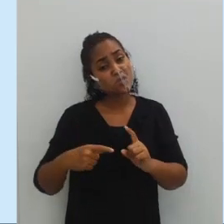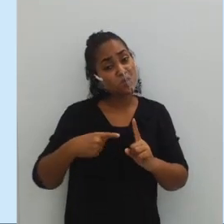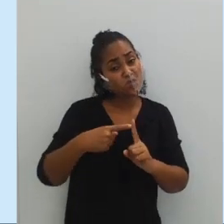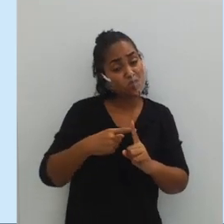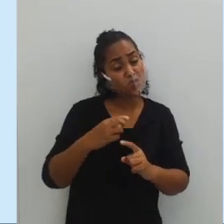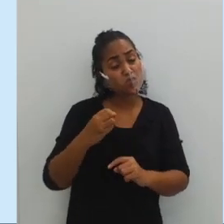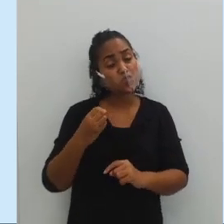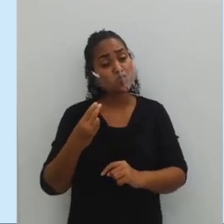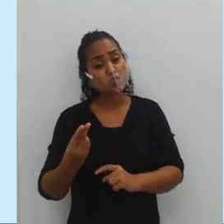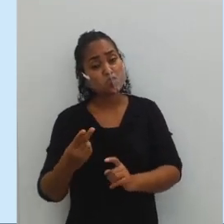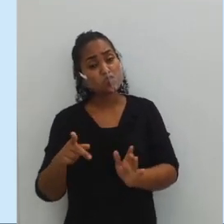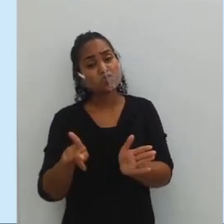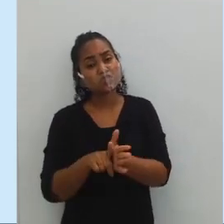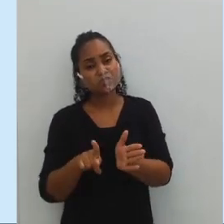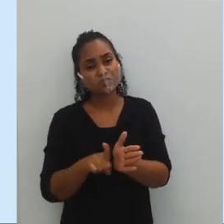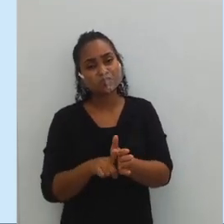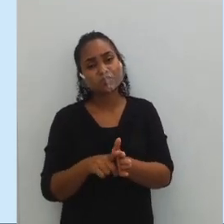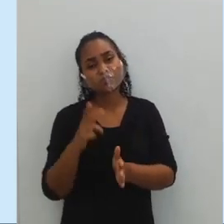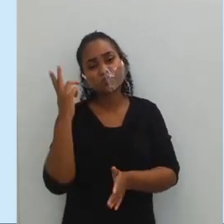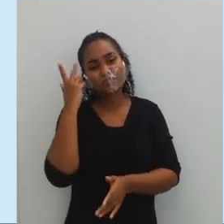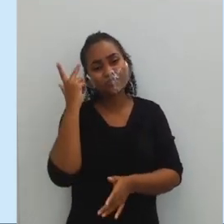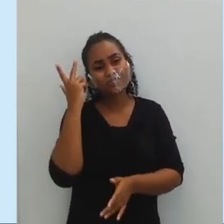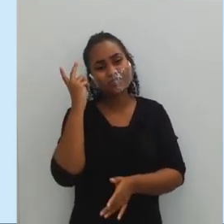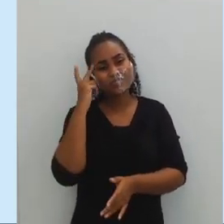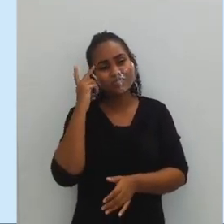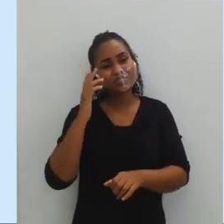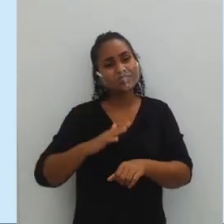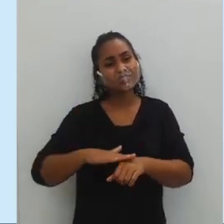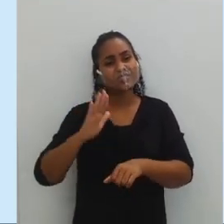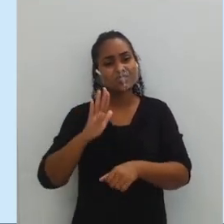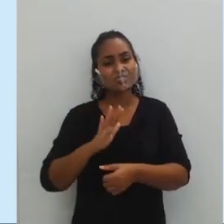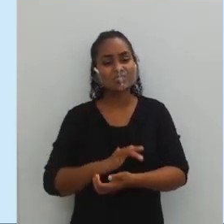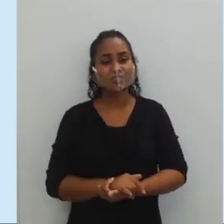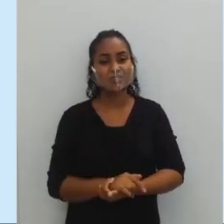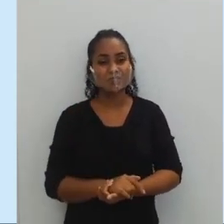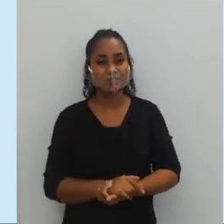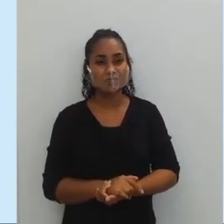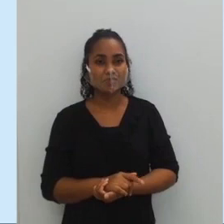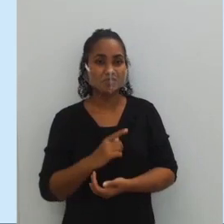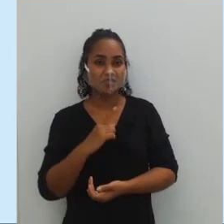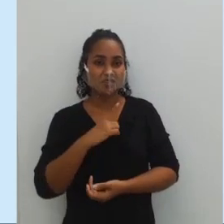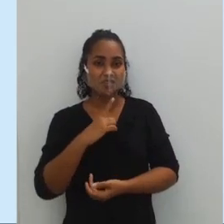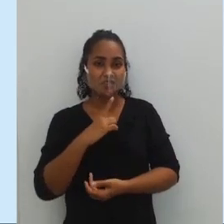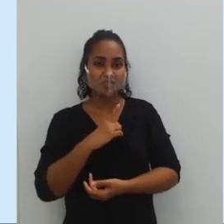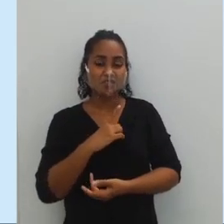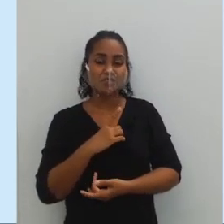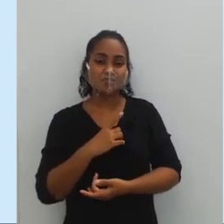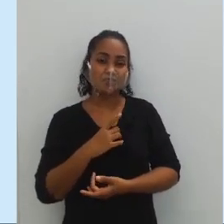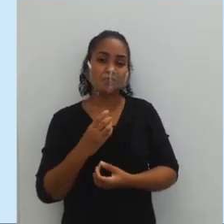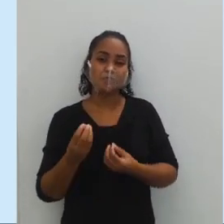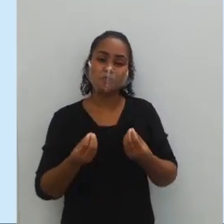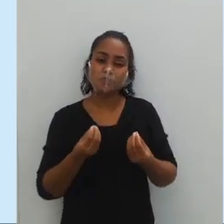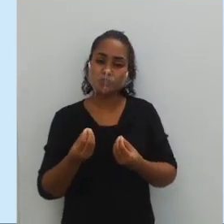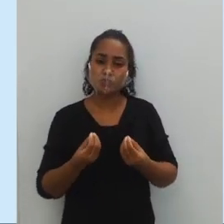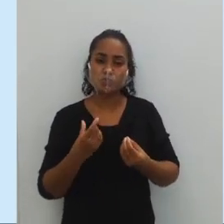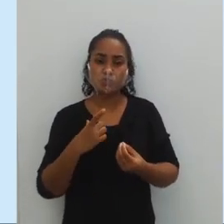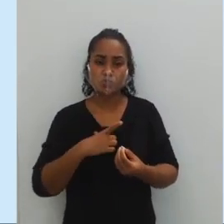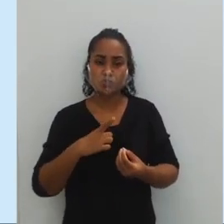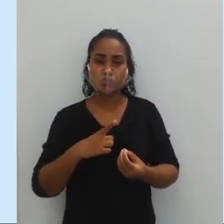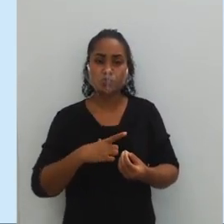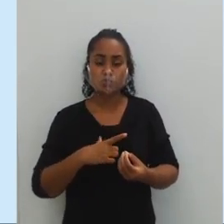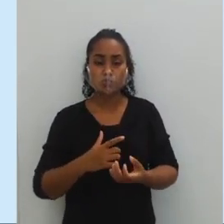tanto positivo como negativo, mas normalmente, na maioria das vezes, as pessoas tendem a fazer